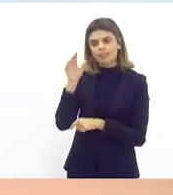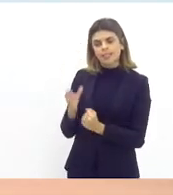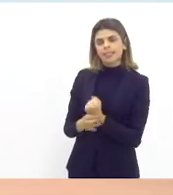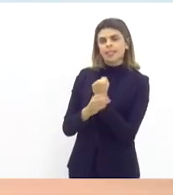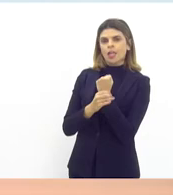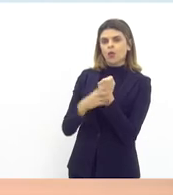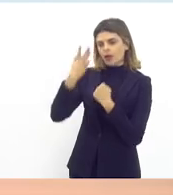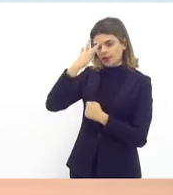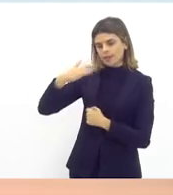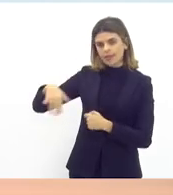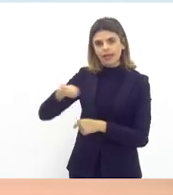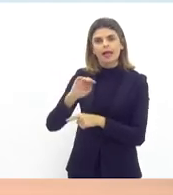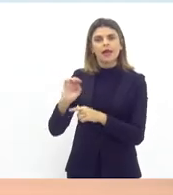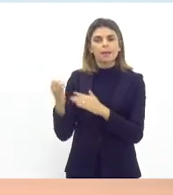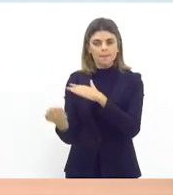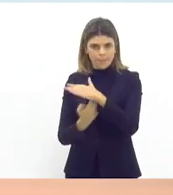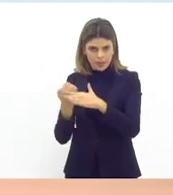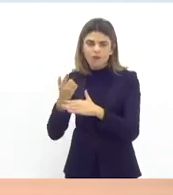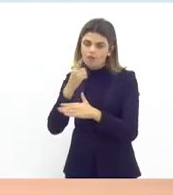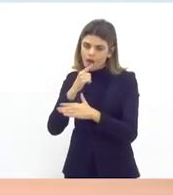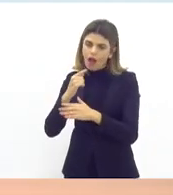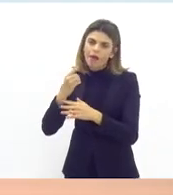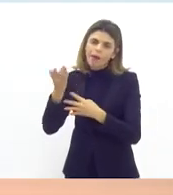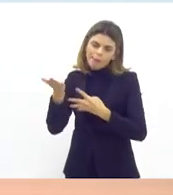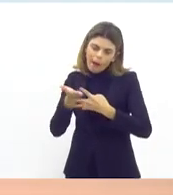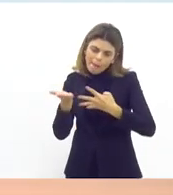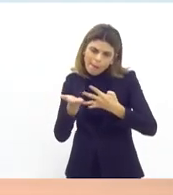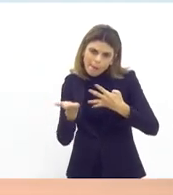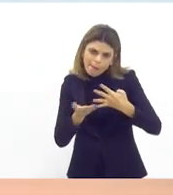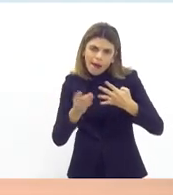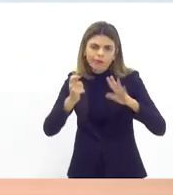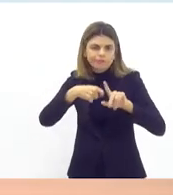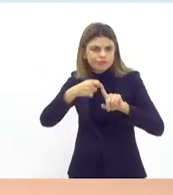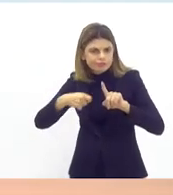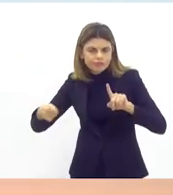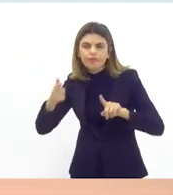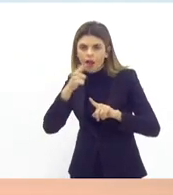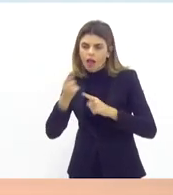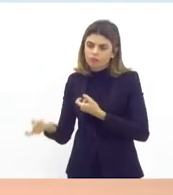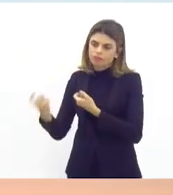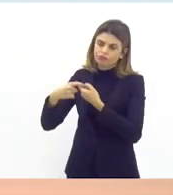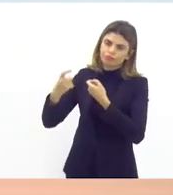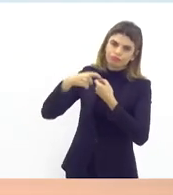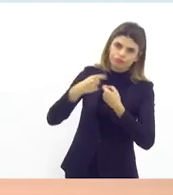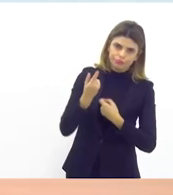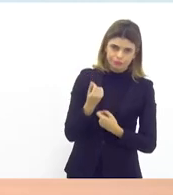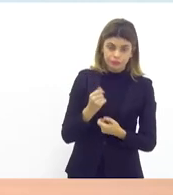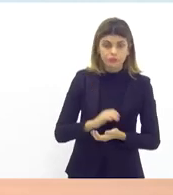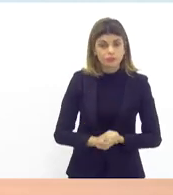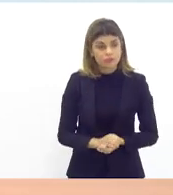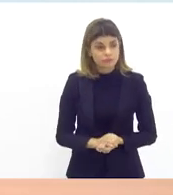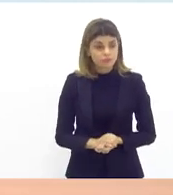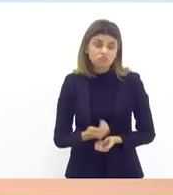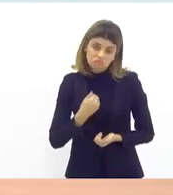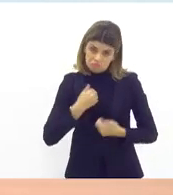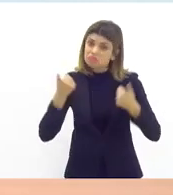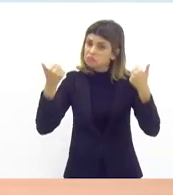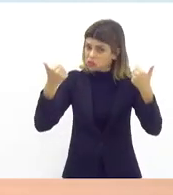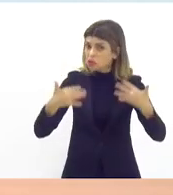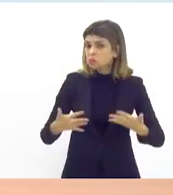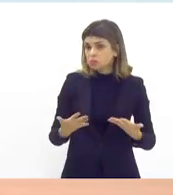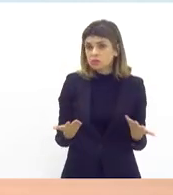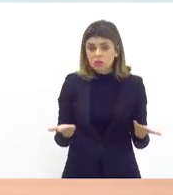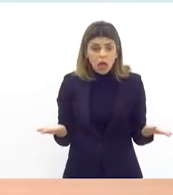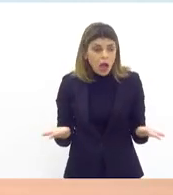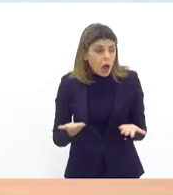saldos credores, que eles vão receber, ainda aqui de forma parcelada, vão receber esses recursos. Eu acho que é isso, presidente. Como é